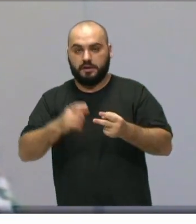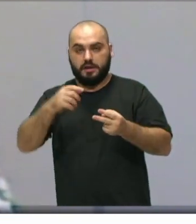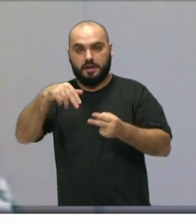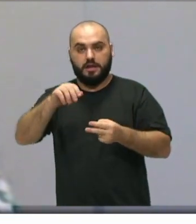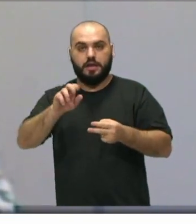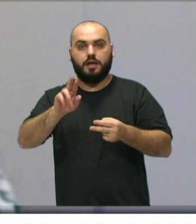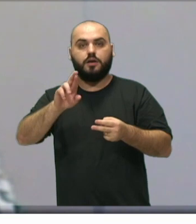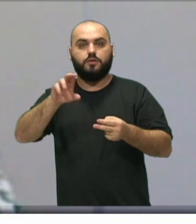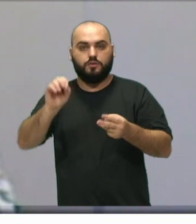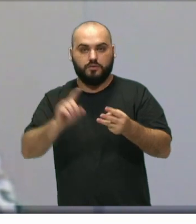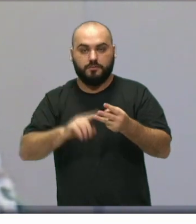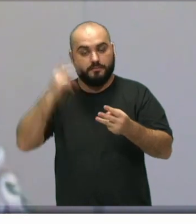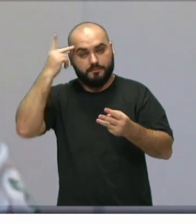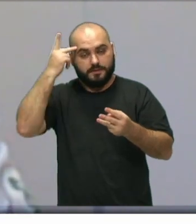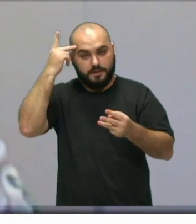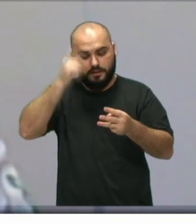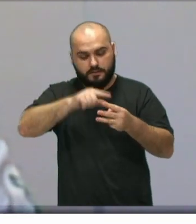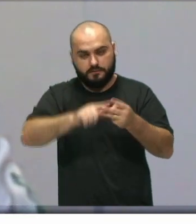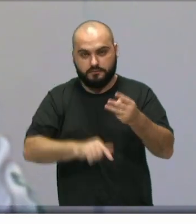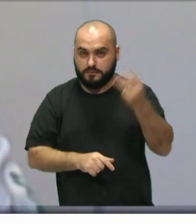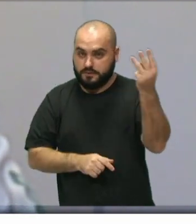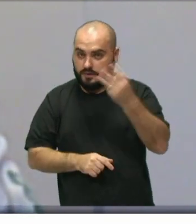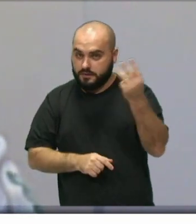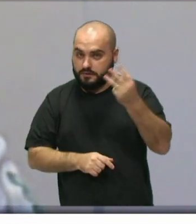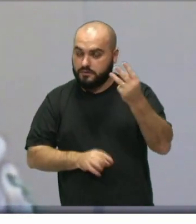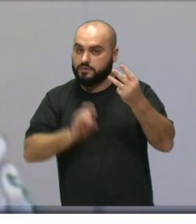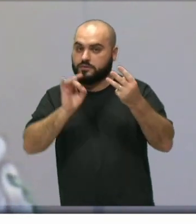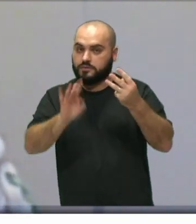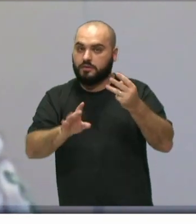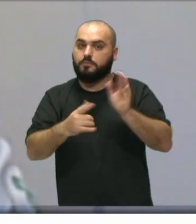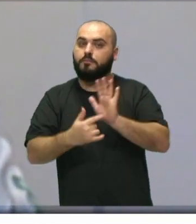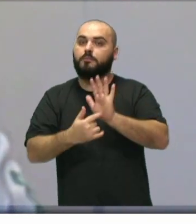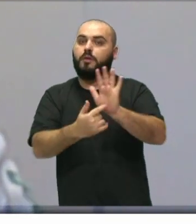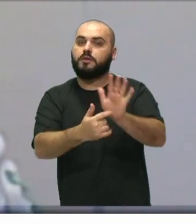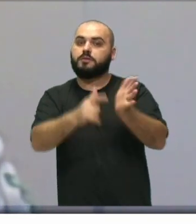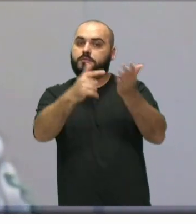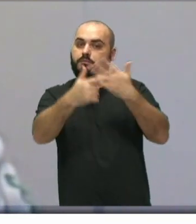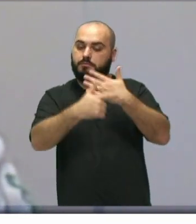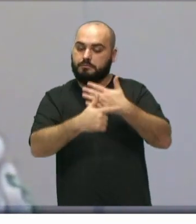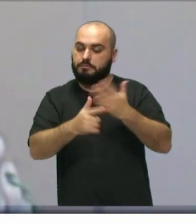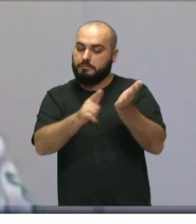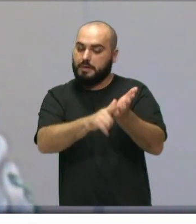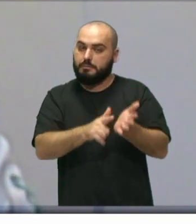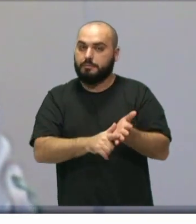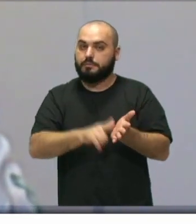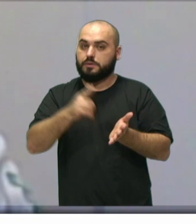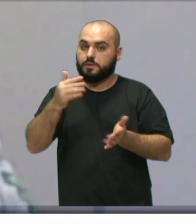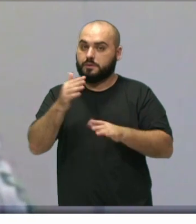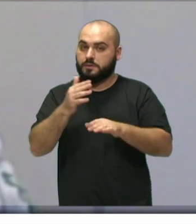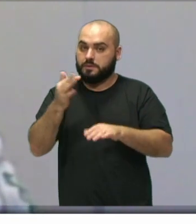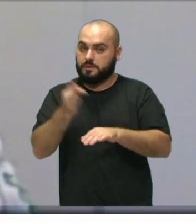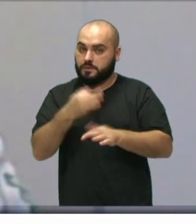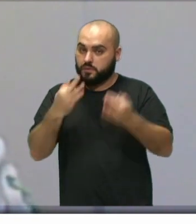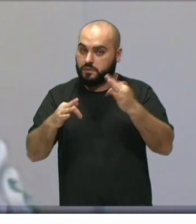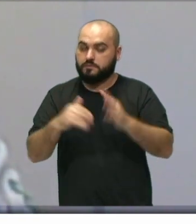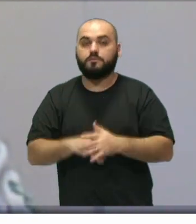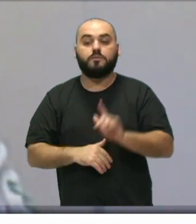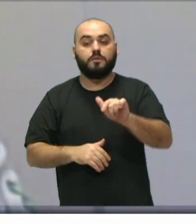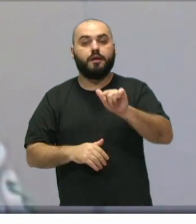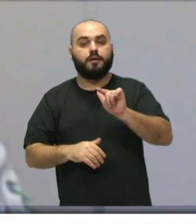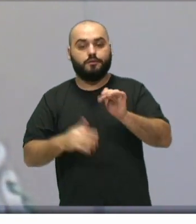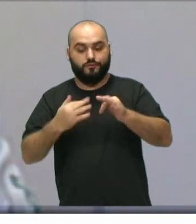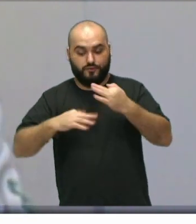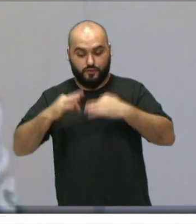neurologistas e os psiquiatras, porque ela é uma dor, ela é uma doença que é classificada como uma doença reumática, porque ela